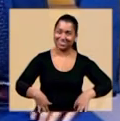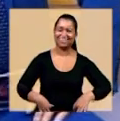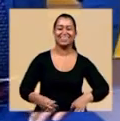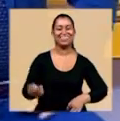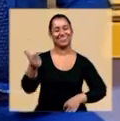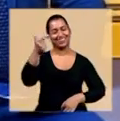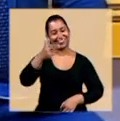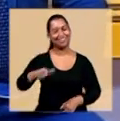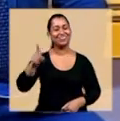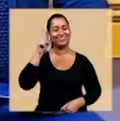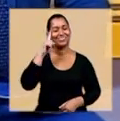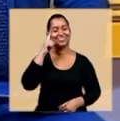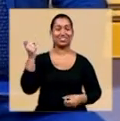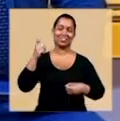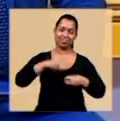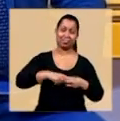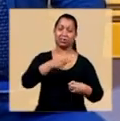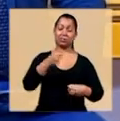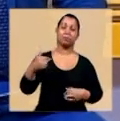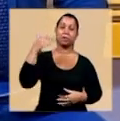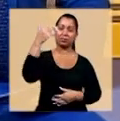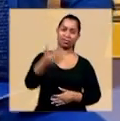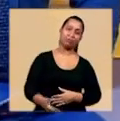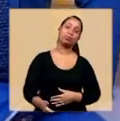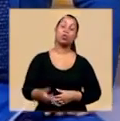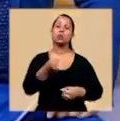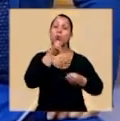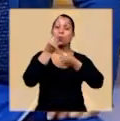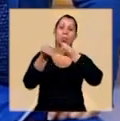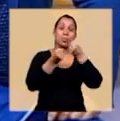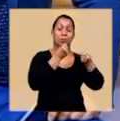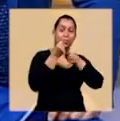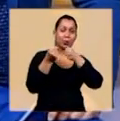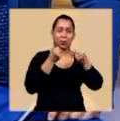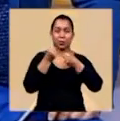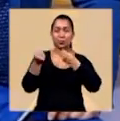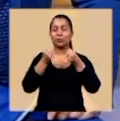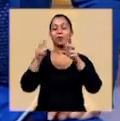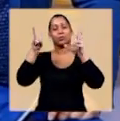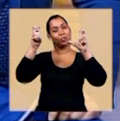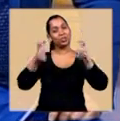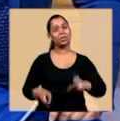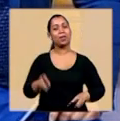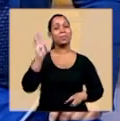de Vista de hoje. A gente volta em breve, né, Matheus? É isso mesmo. Semana que vem a gente volta com o Ponto de Vista,